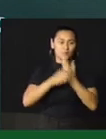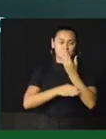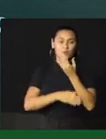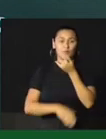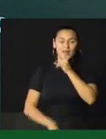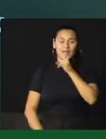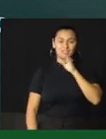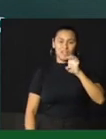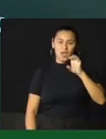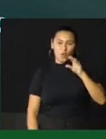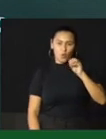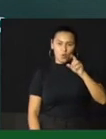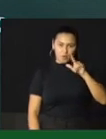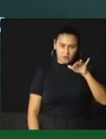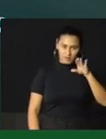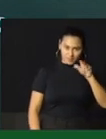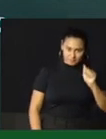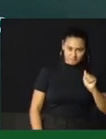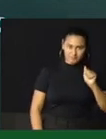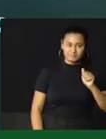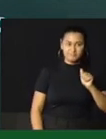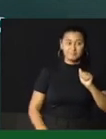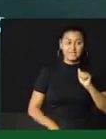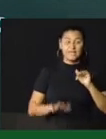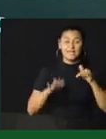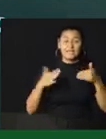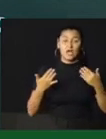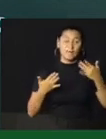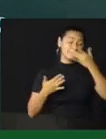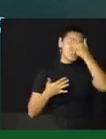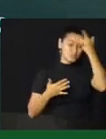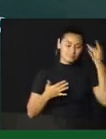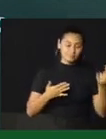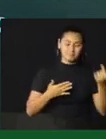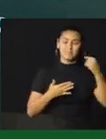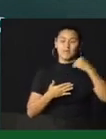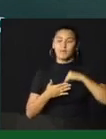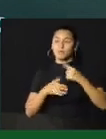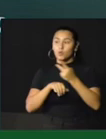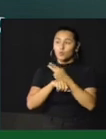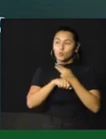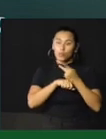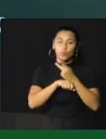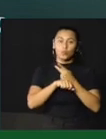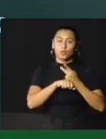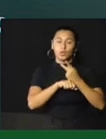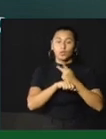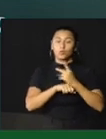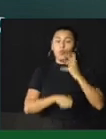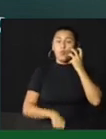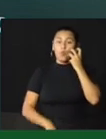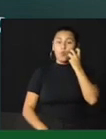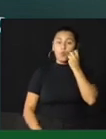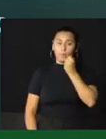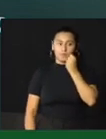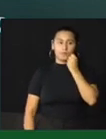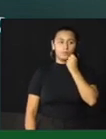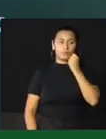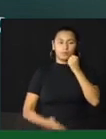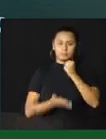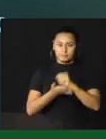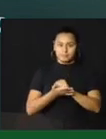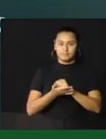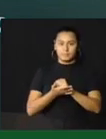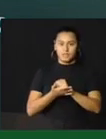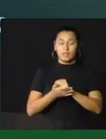Europa então eles vêm para cá em busca desse patrimônio dessa oportunidade estratégica fundamental que o Brasil vem